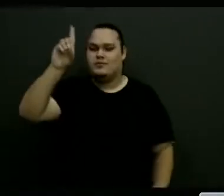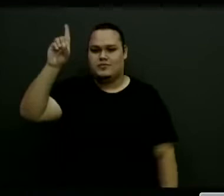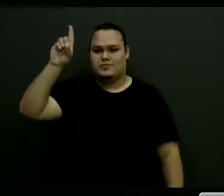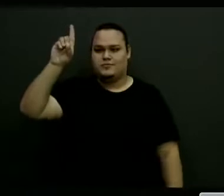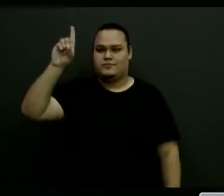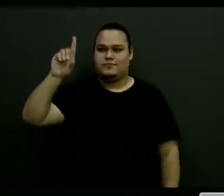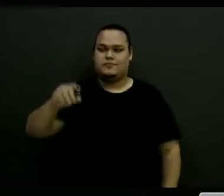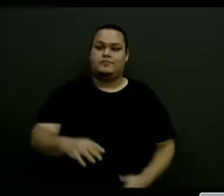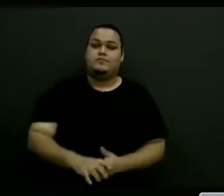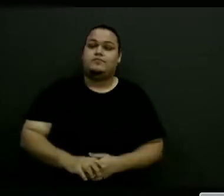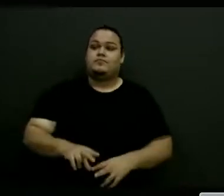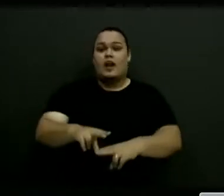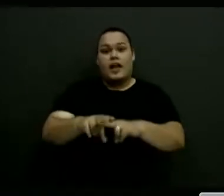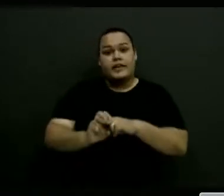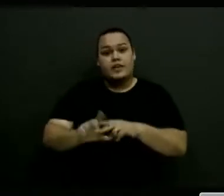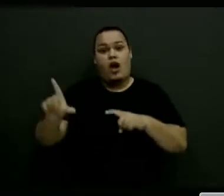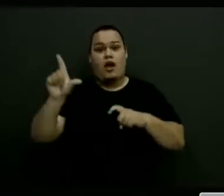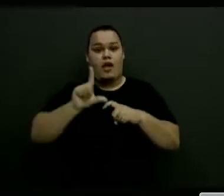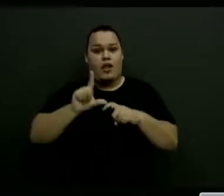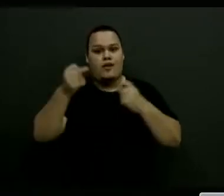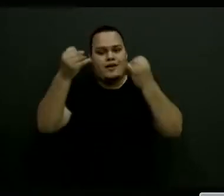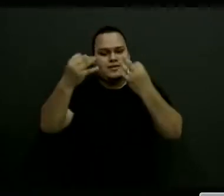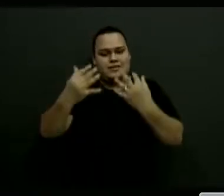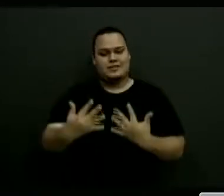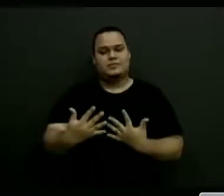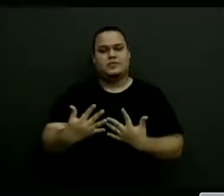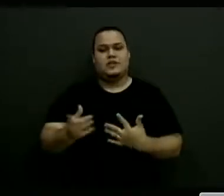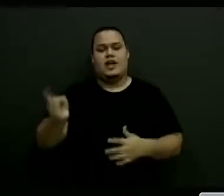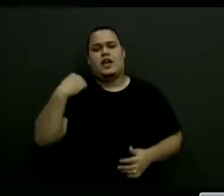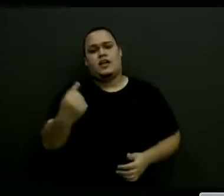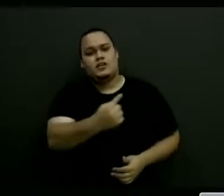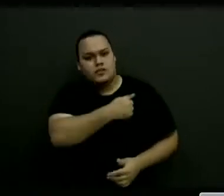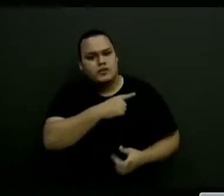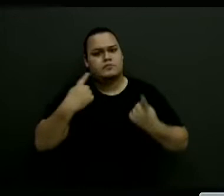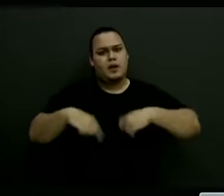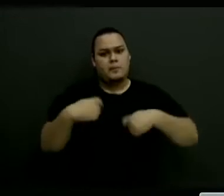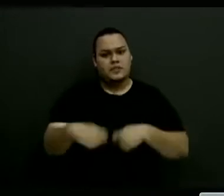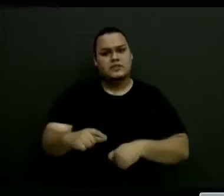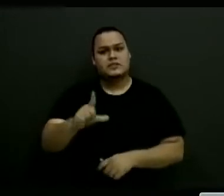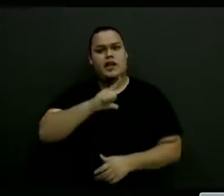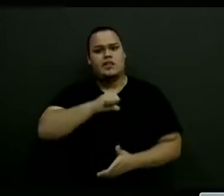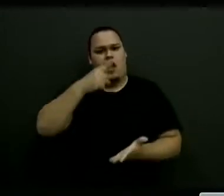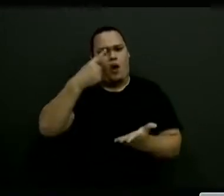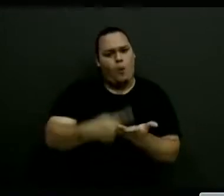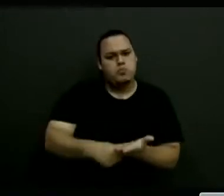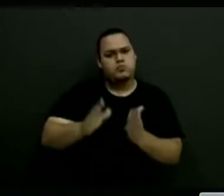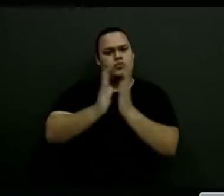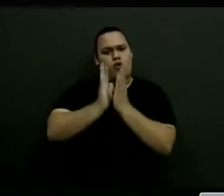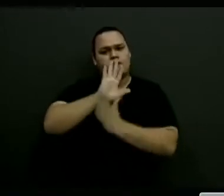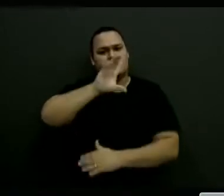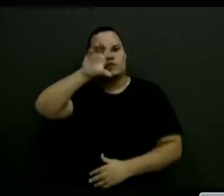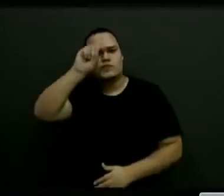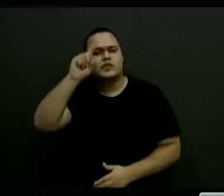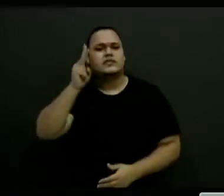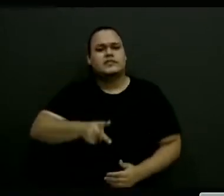Lucas é o único evangelista que conta com precisão que houve uma vigília de oração. Toda